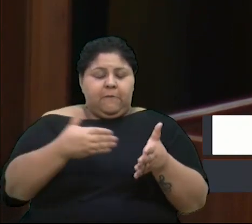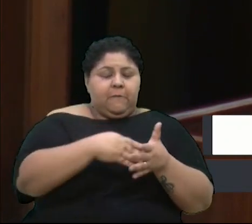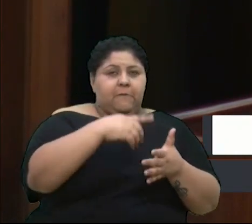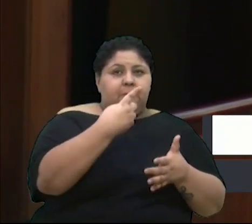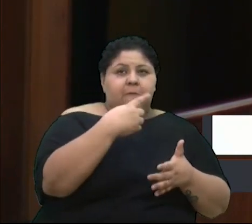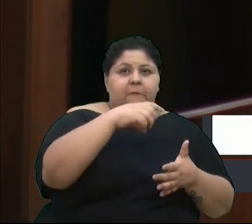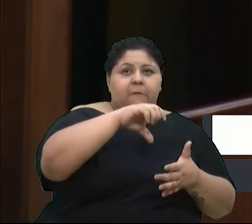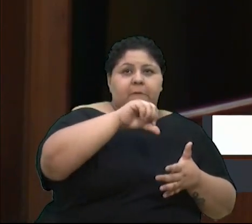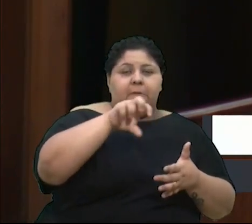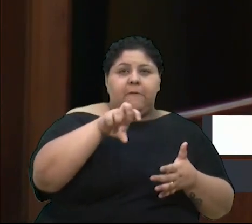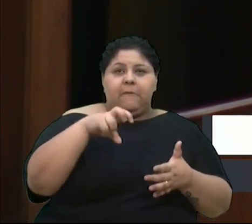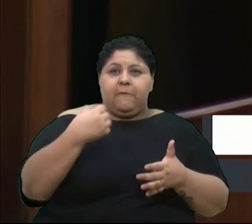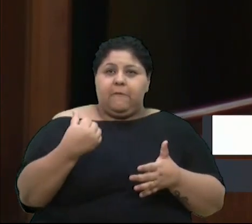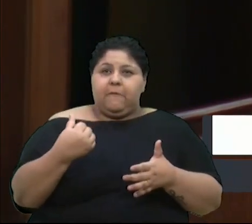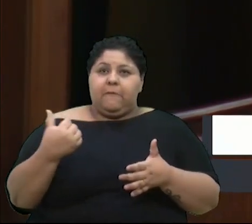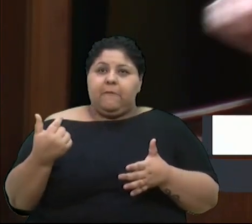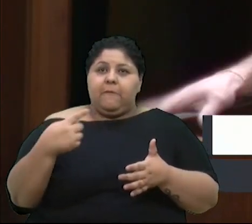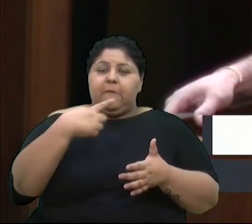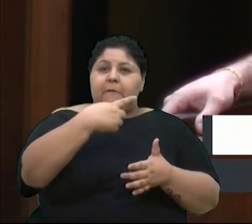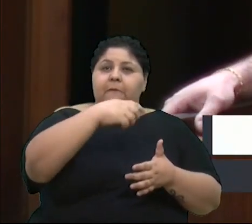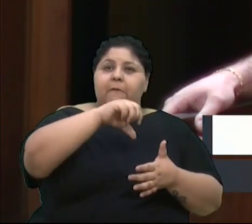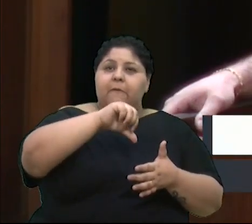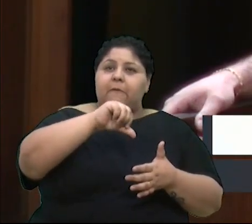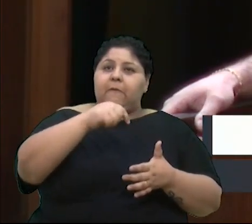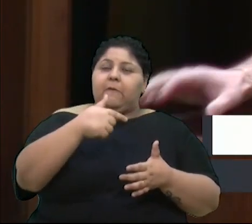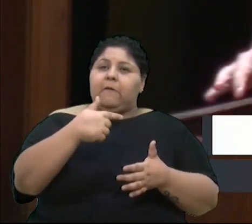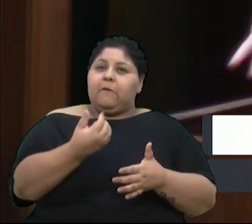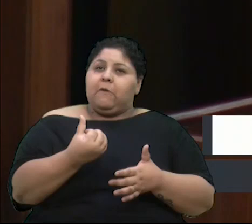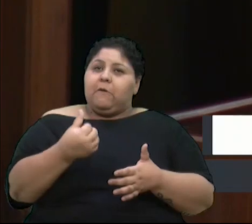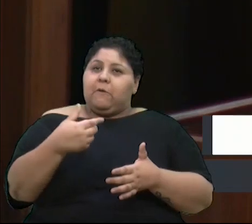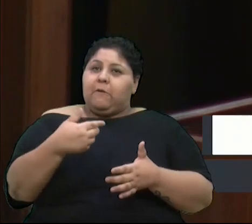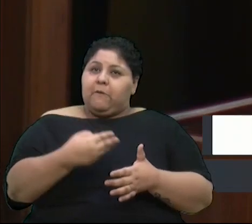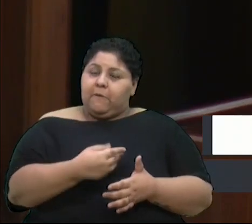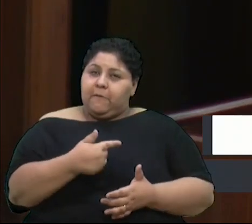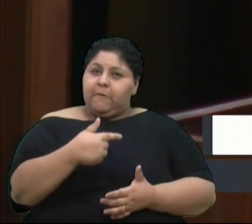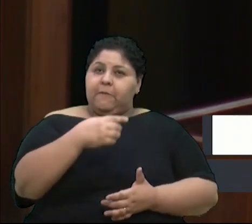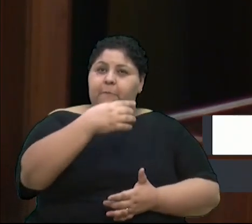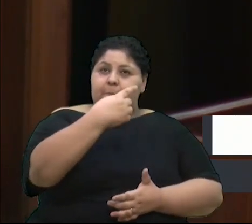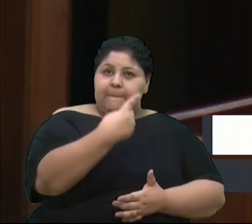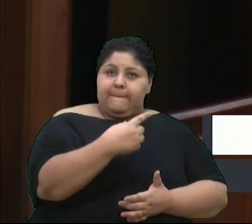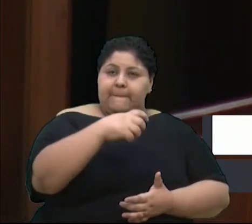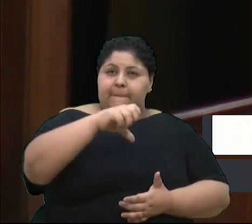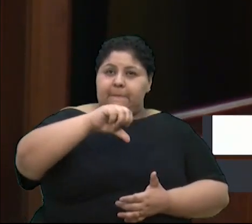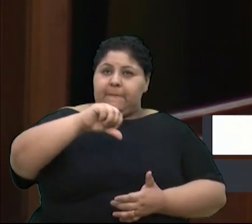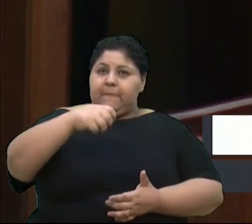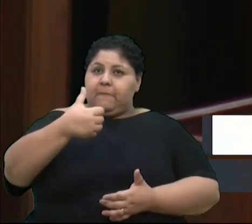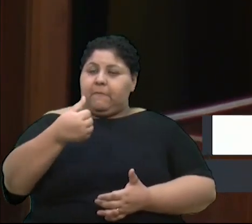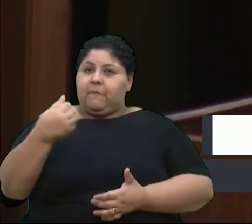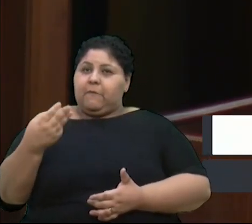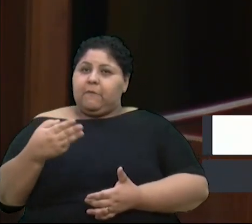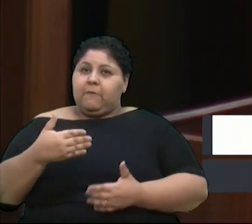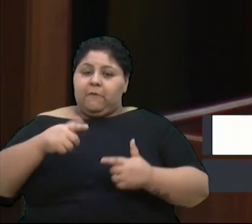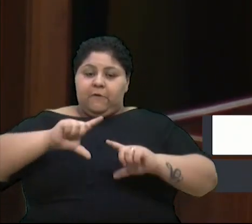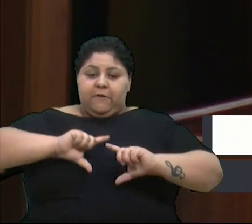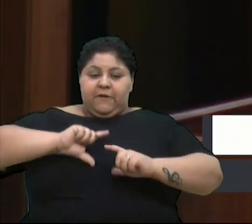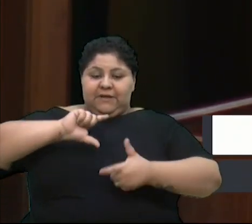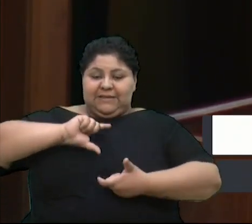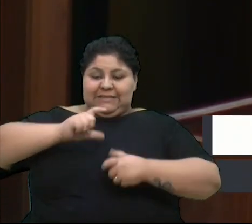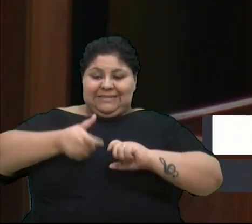1956, 1967, 1973, Israel sempre se